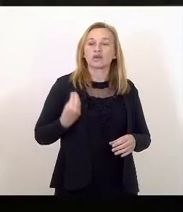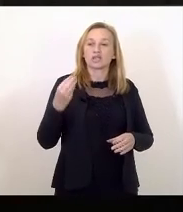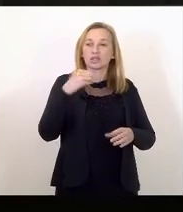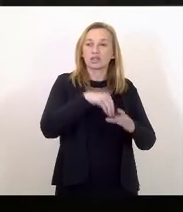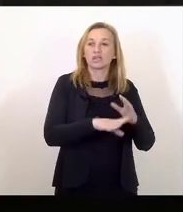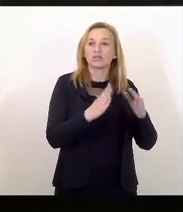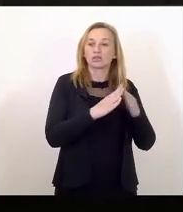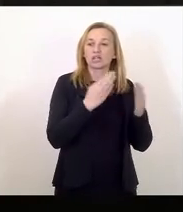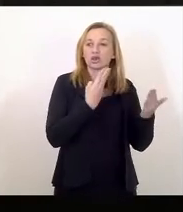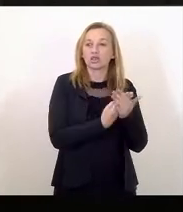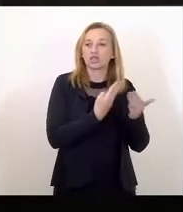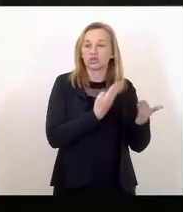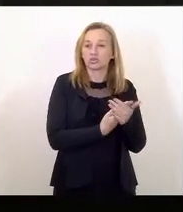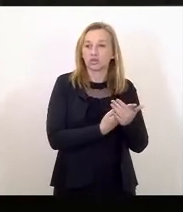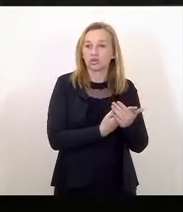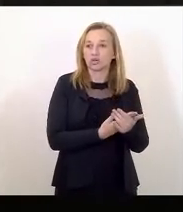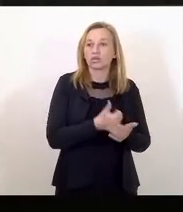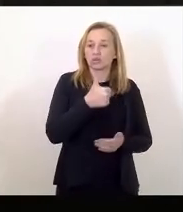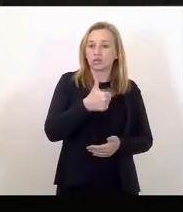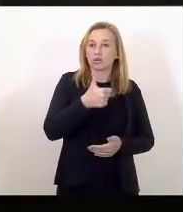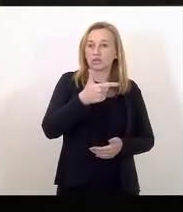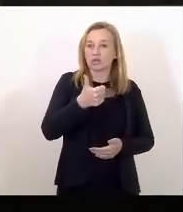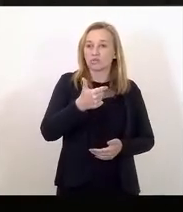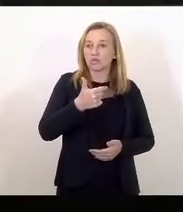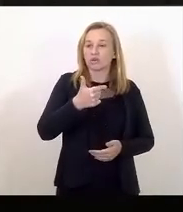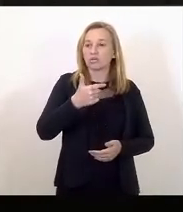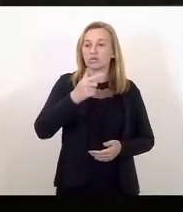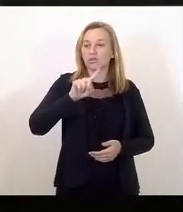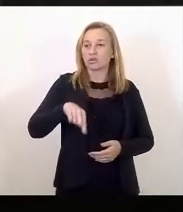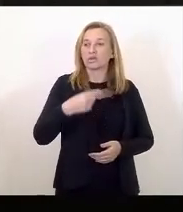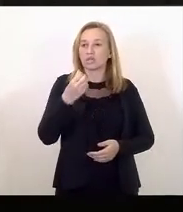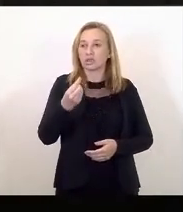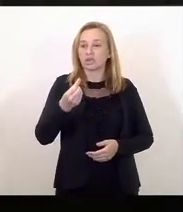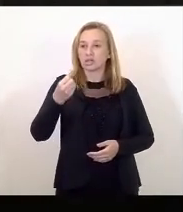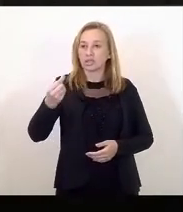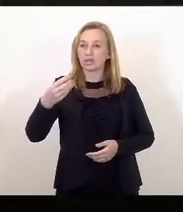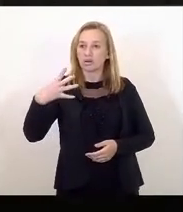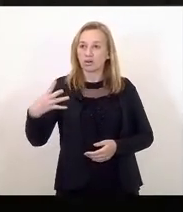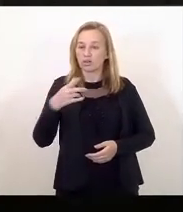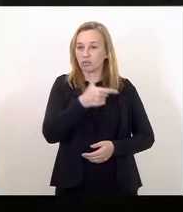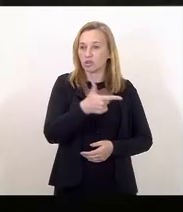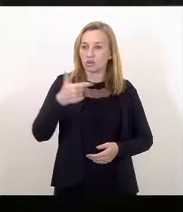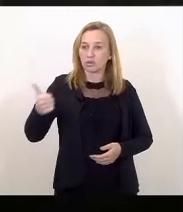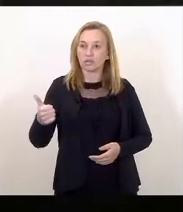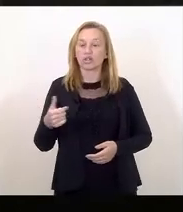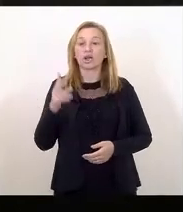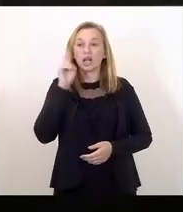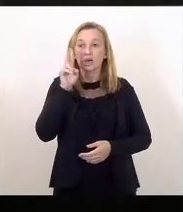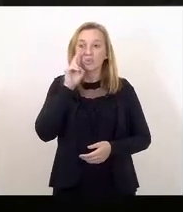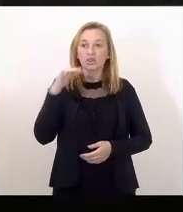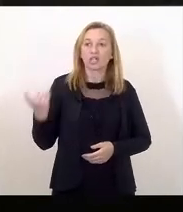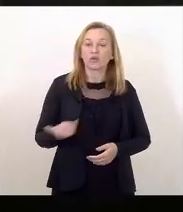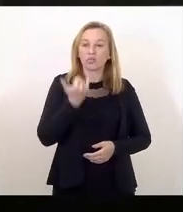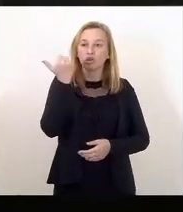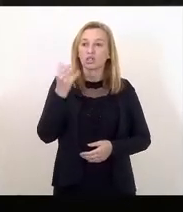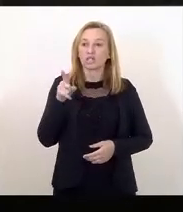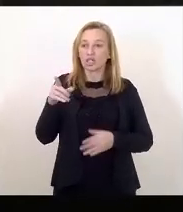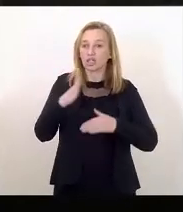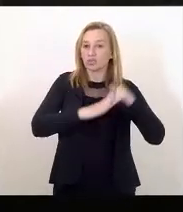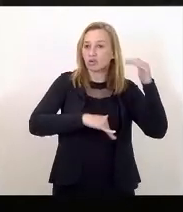.764, de 2012, lembrando da importância de que esse profissional